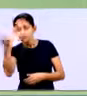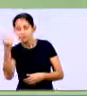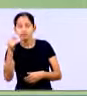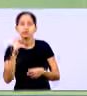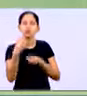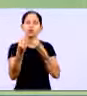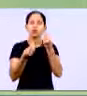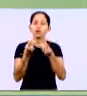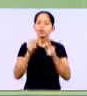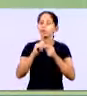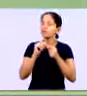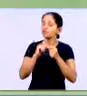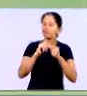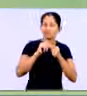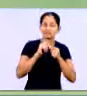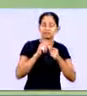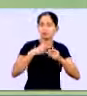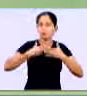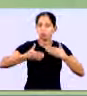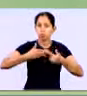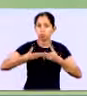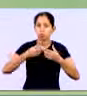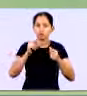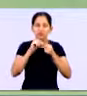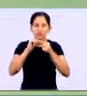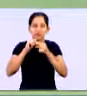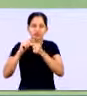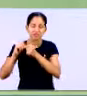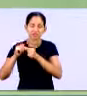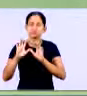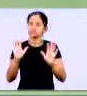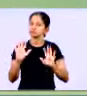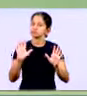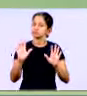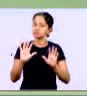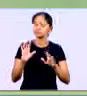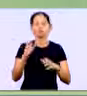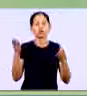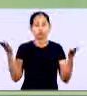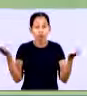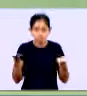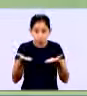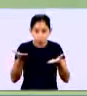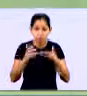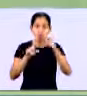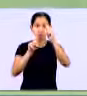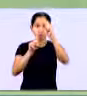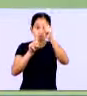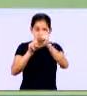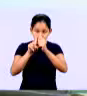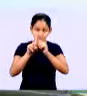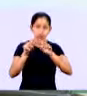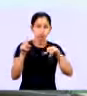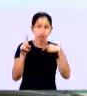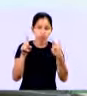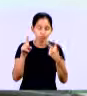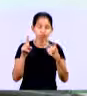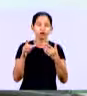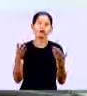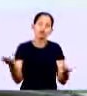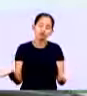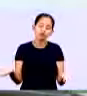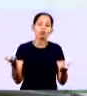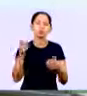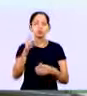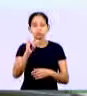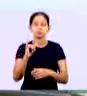também na hora de produzir. Eu tenho uma demanda X, ora, a minha produção tem que ser para essa demanda, não adianta eu produzir, a não ser que